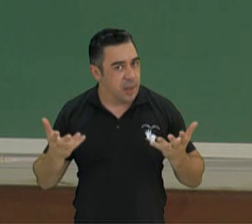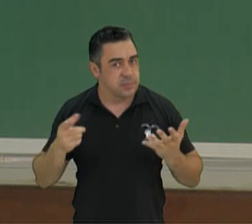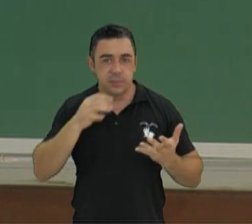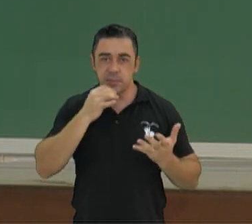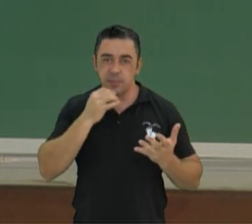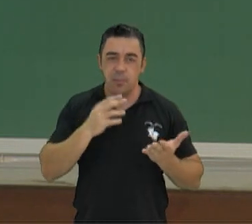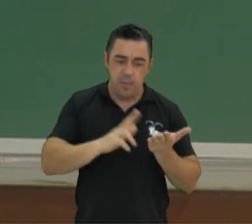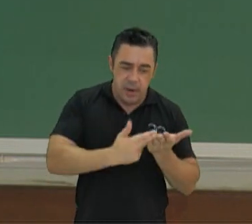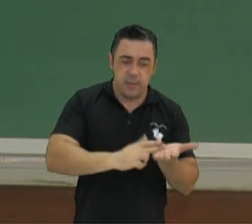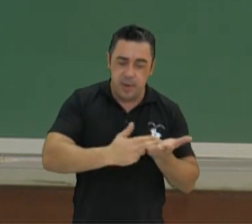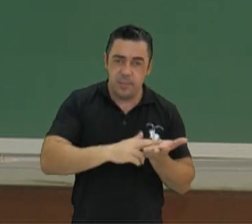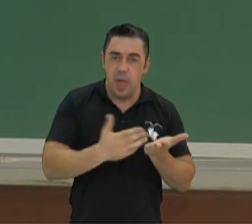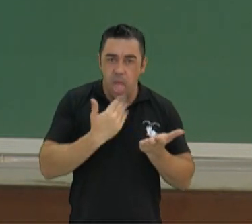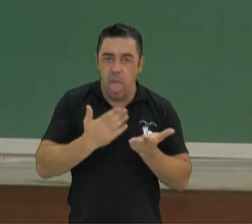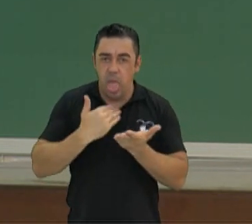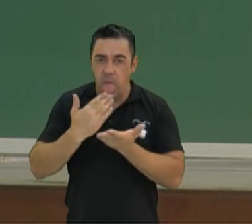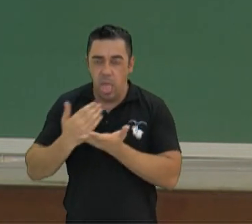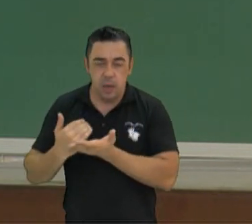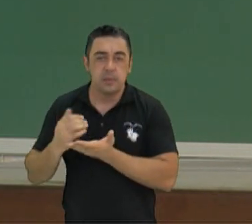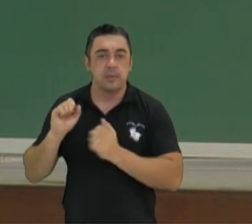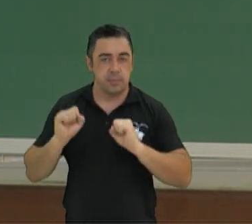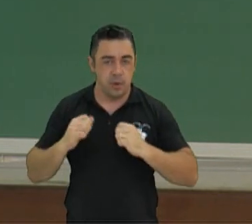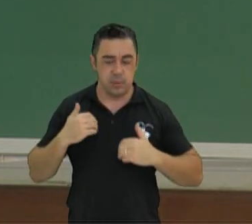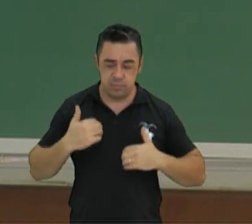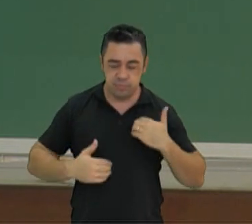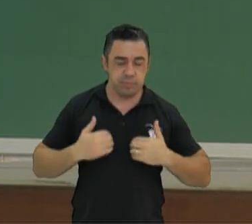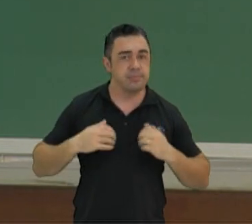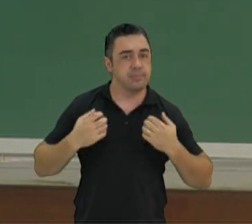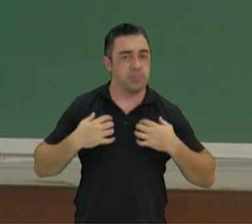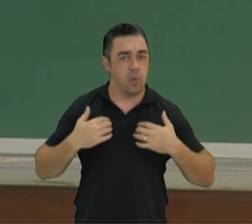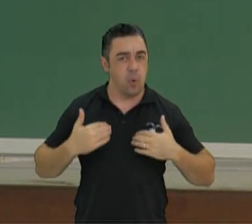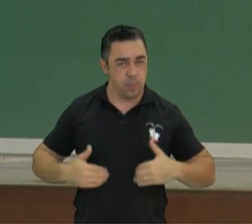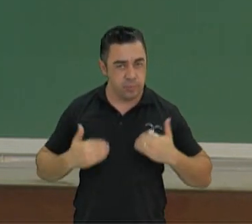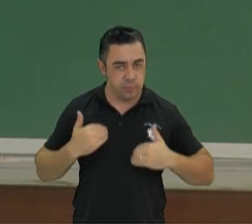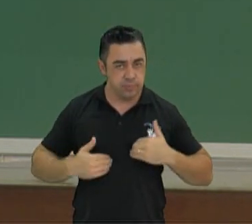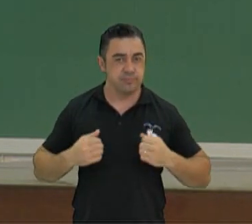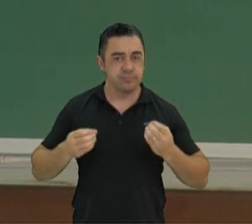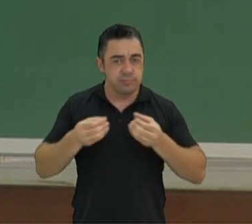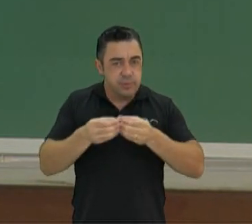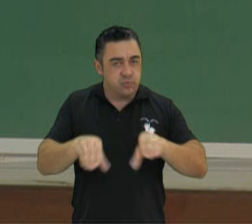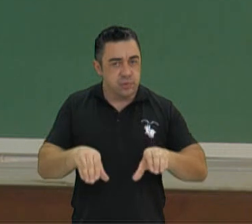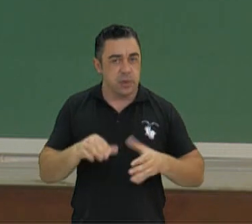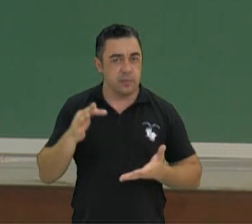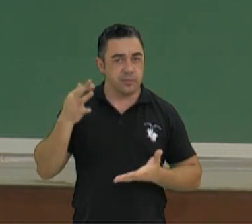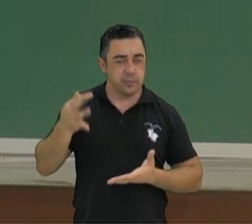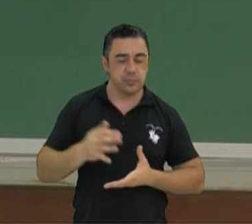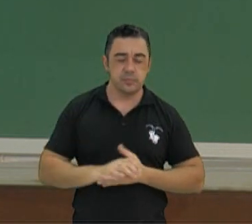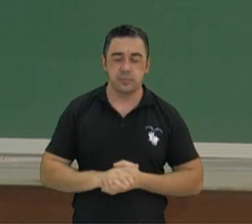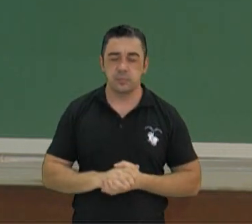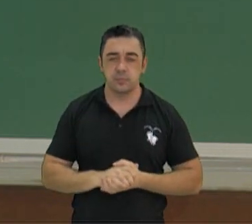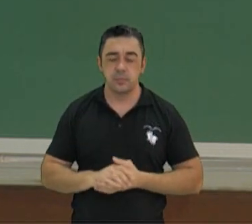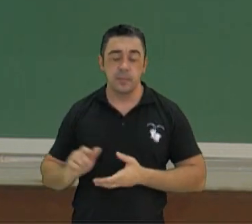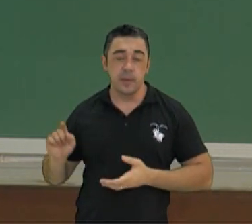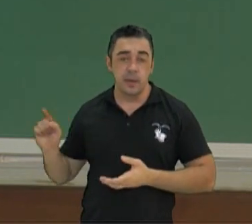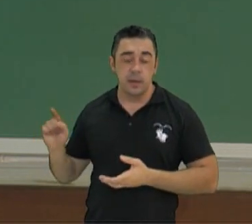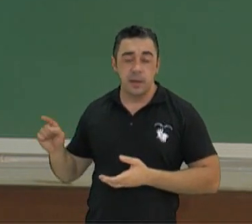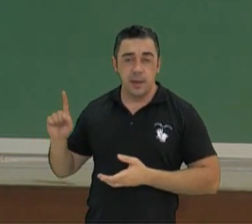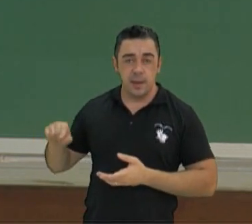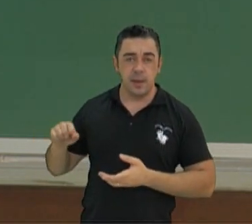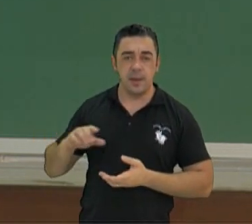dessa substância, pode fazer mal ao nosso organismo, correto? E a reação de hidrogenação